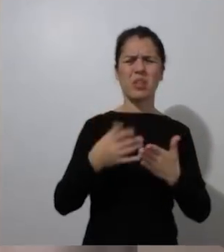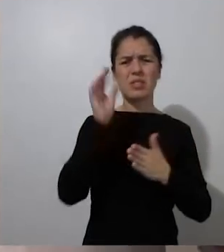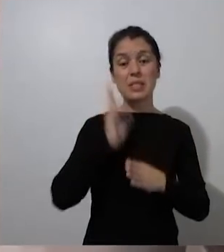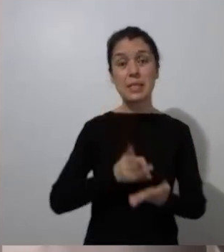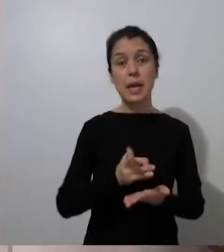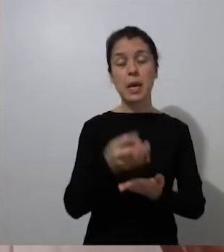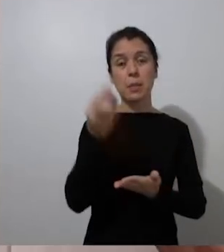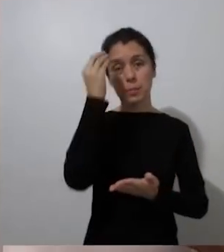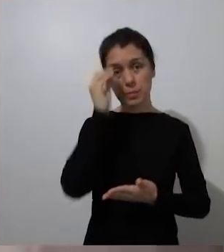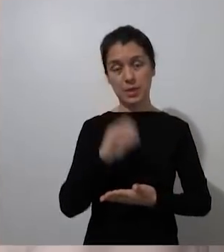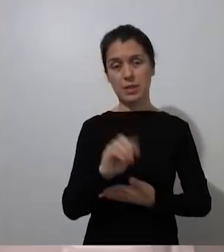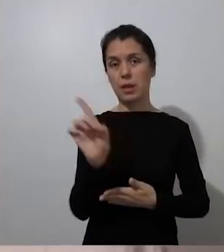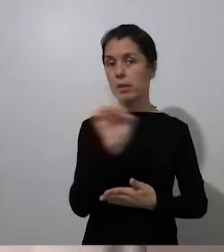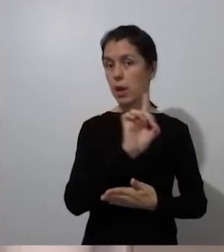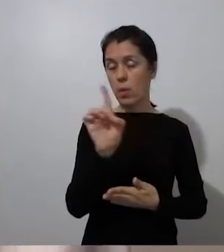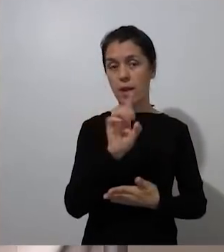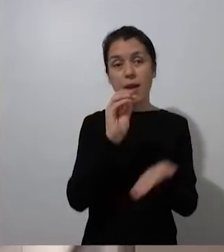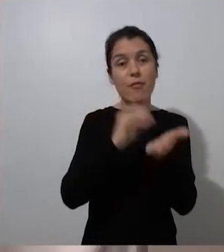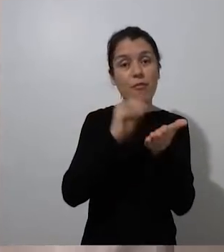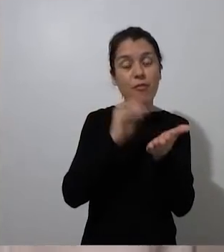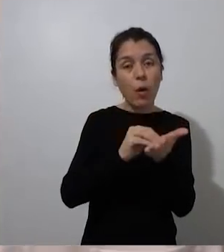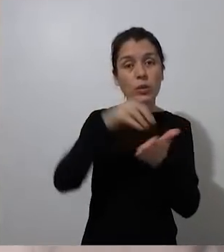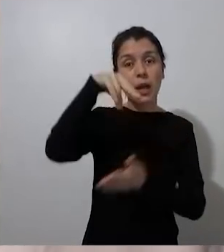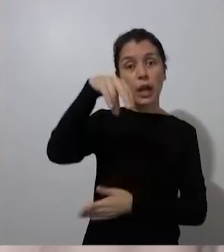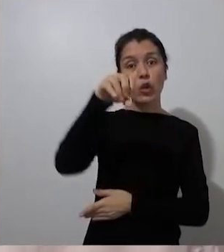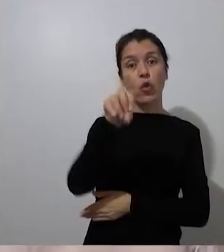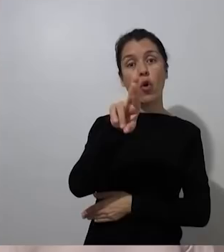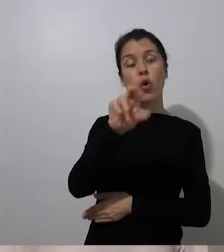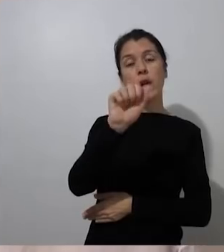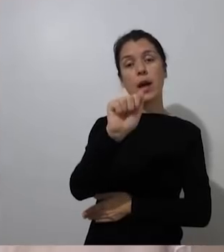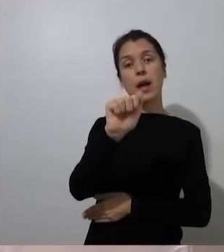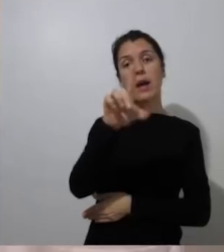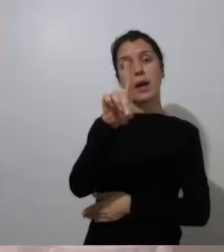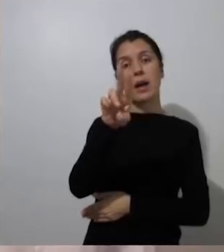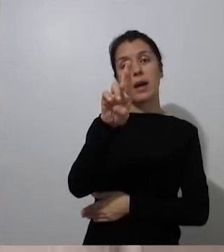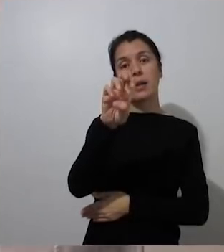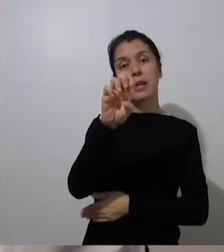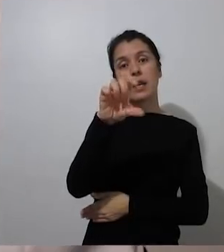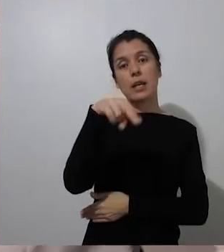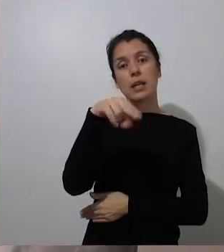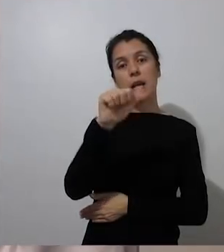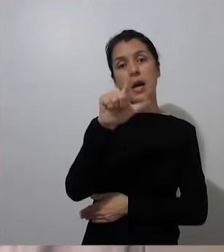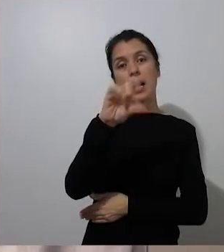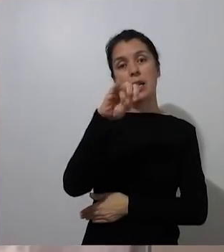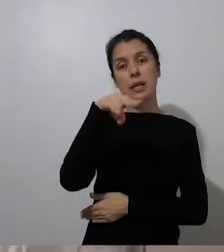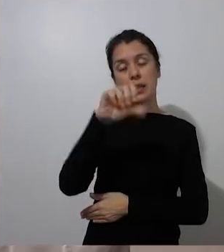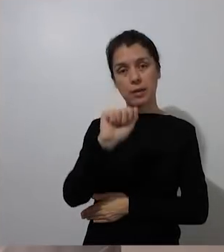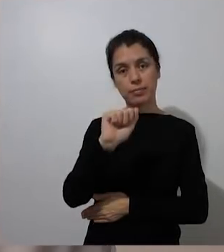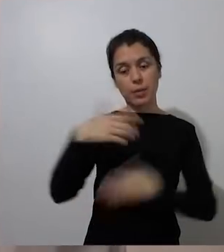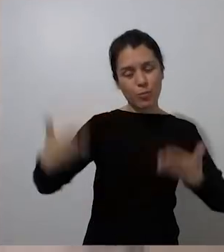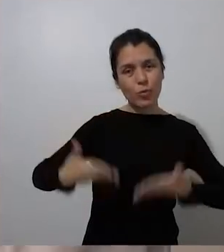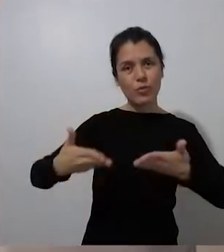com parece aquela preguiça. Isso não é uma preguiça. É a não produção de noradrenalina, o neurotransmissor que te dá aquele up, que te dá